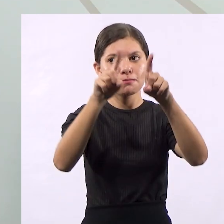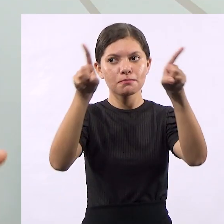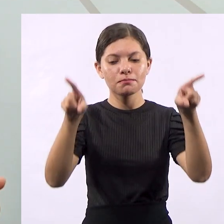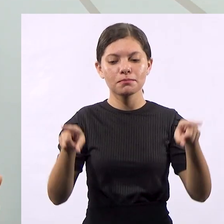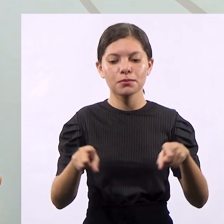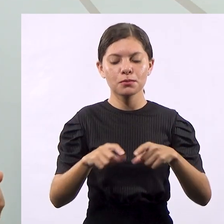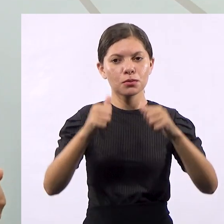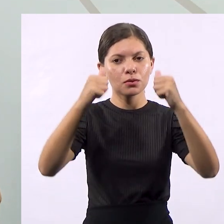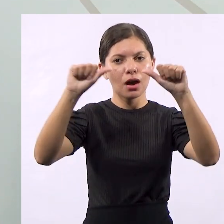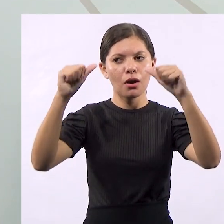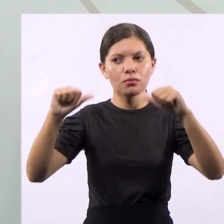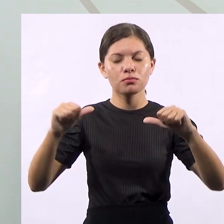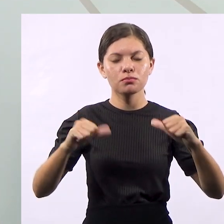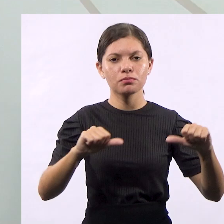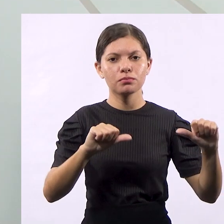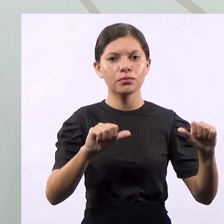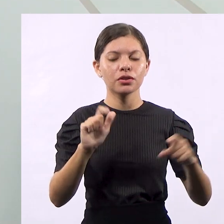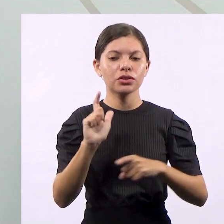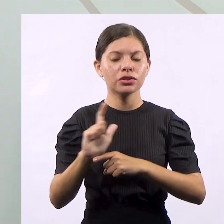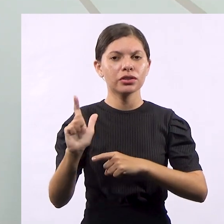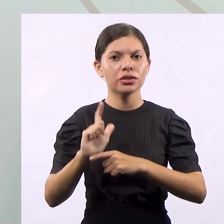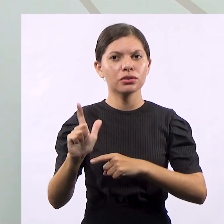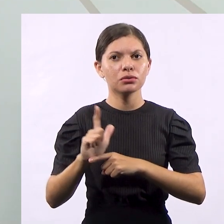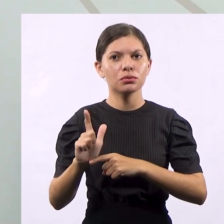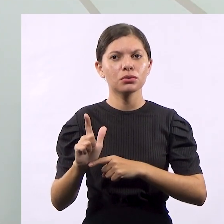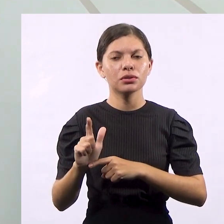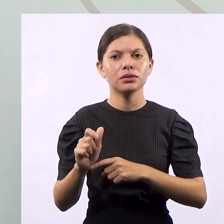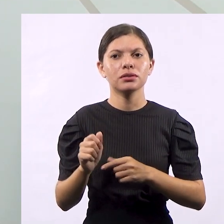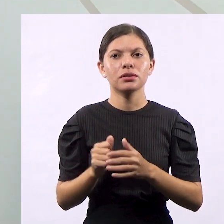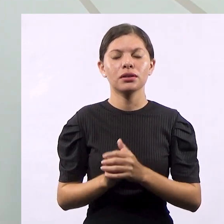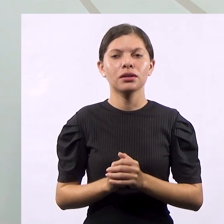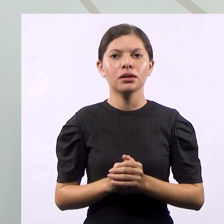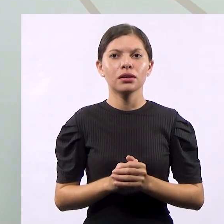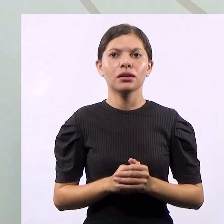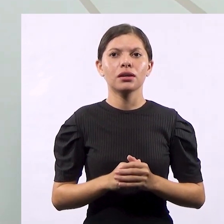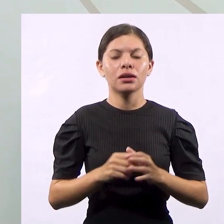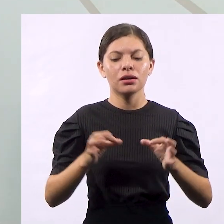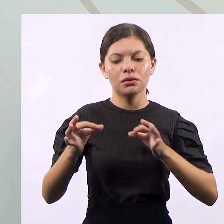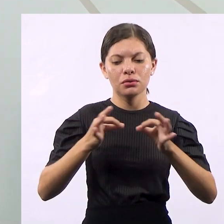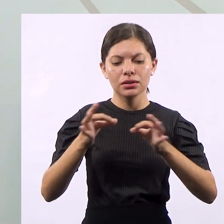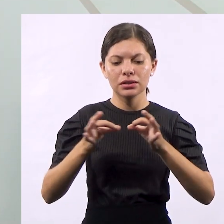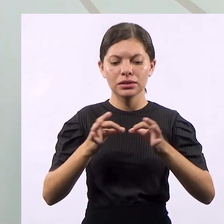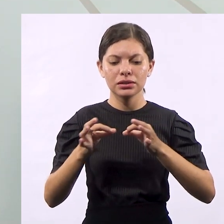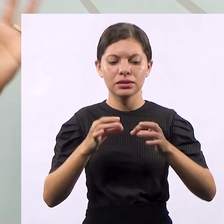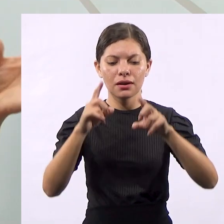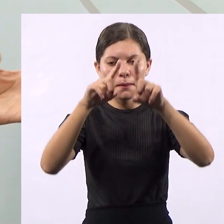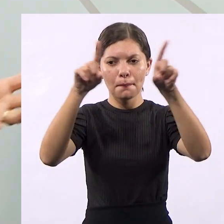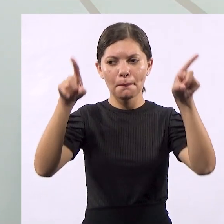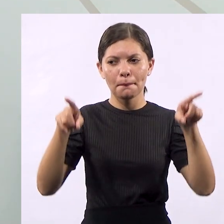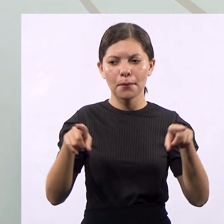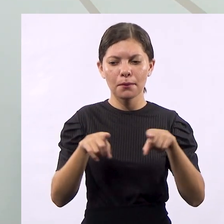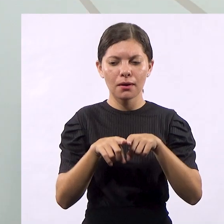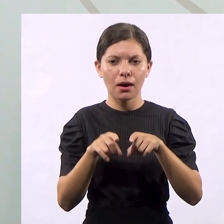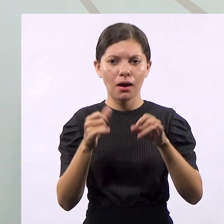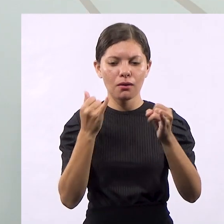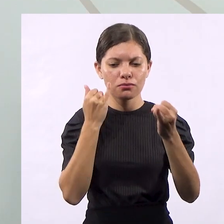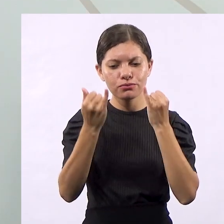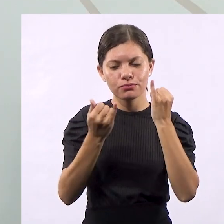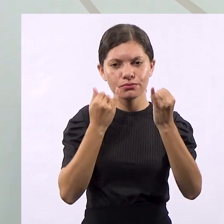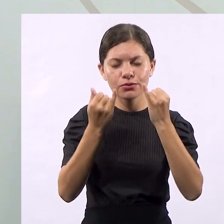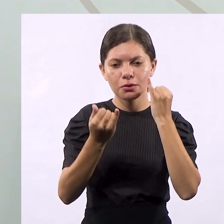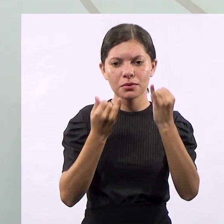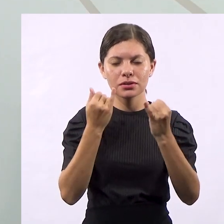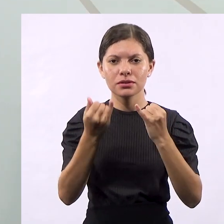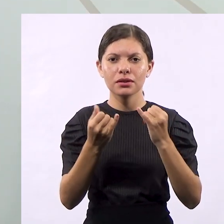para um mural, né? Tem gestores que organizam lá, tipo, um mural de informação, como, por